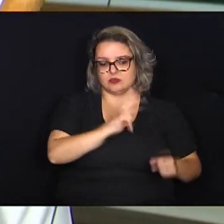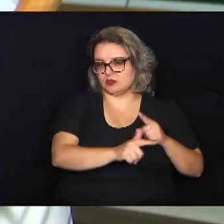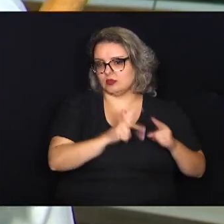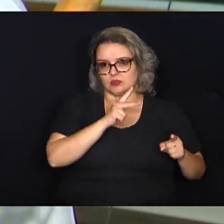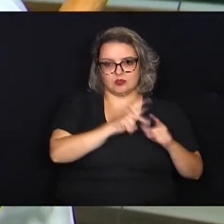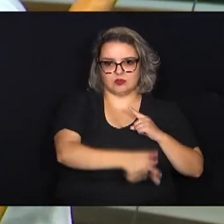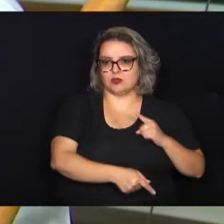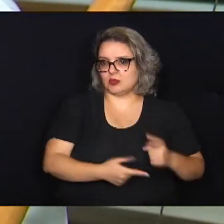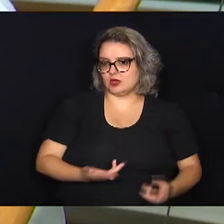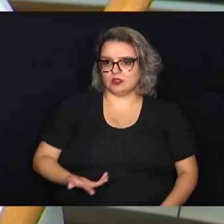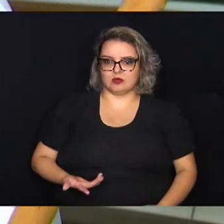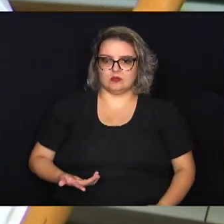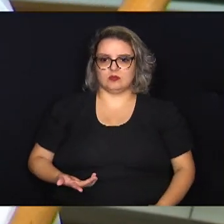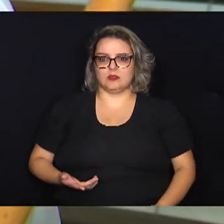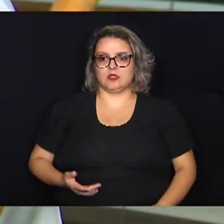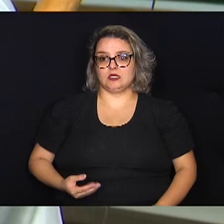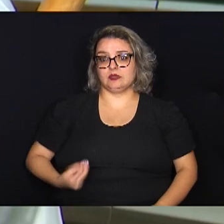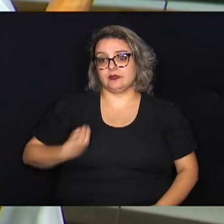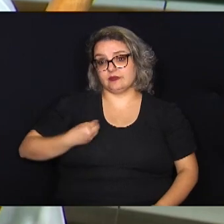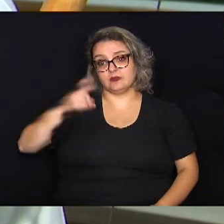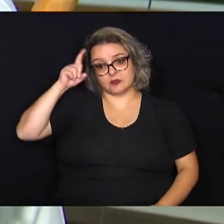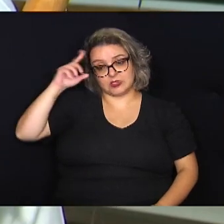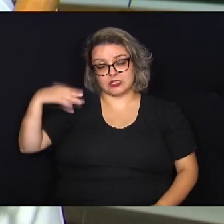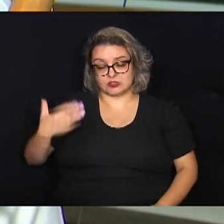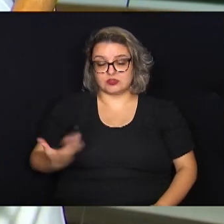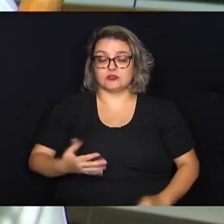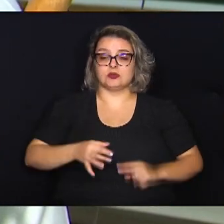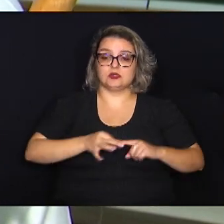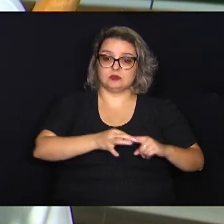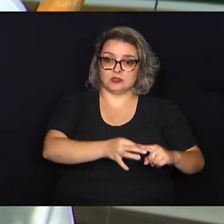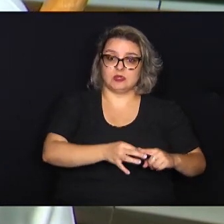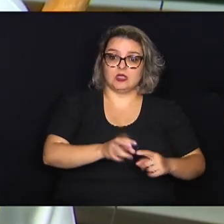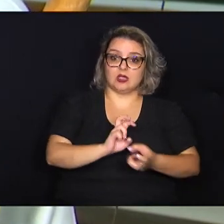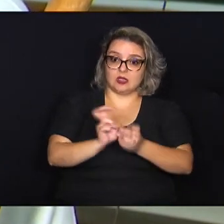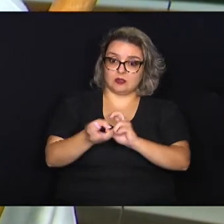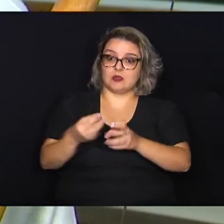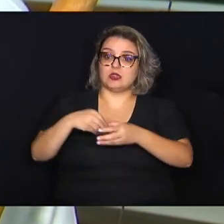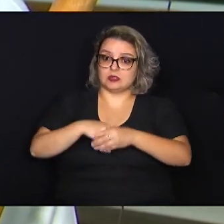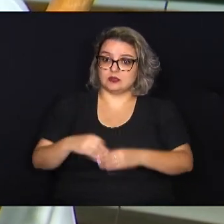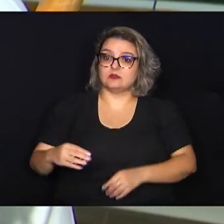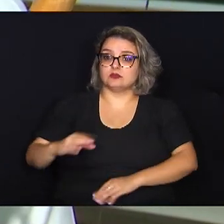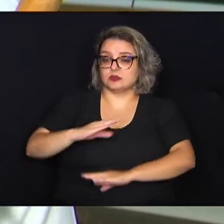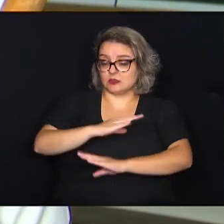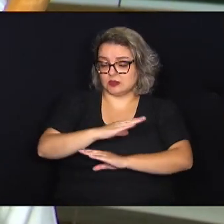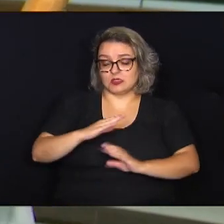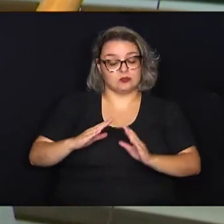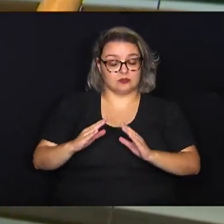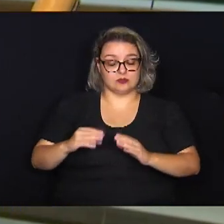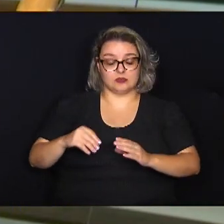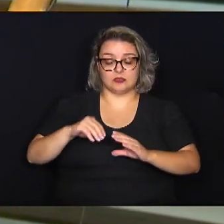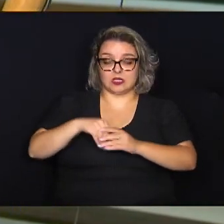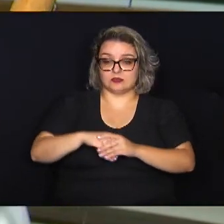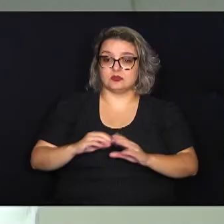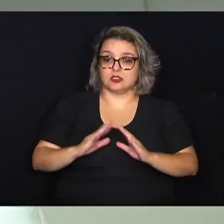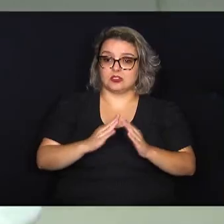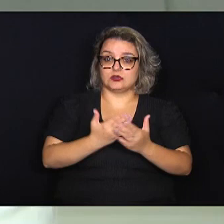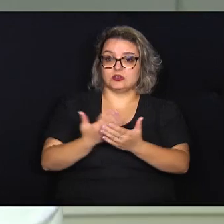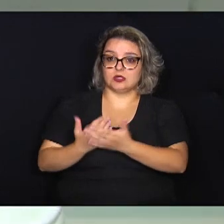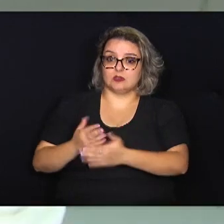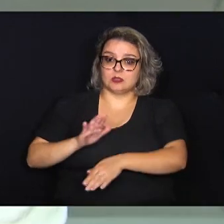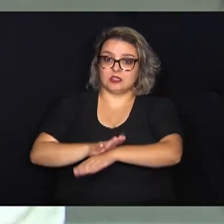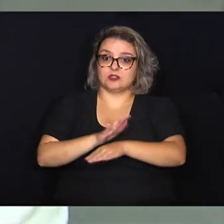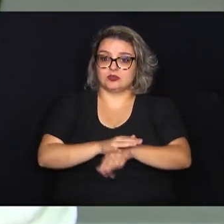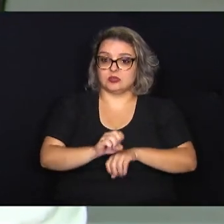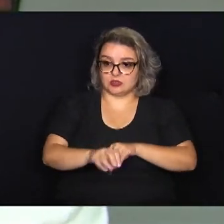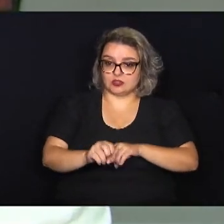eles vivem nas grandes periferias. A capoeira na escola seria uma grande ferramenta para estar ajudando na educação desses jovens. Para